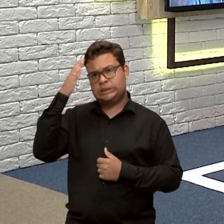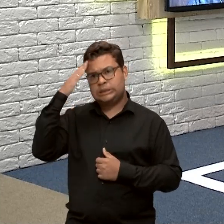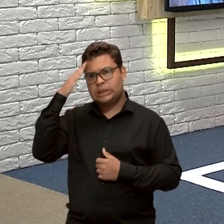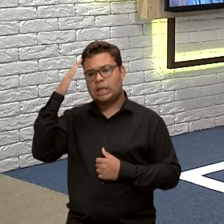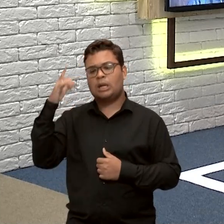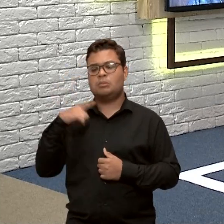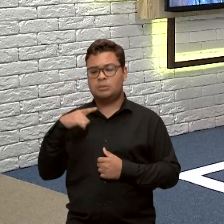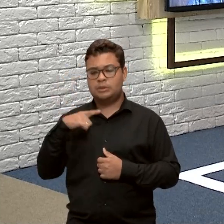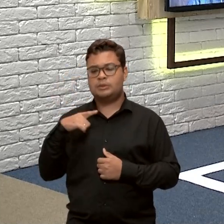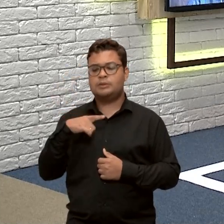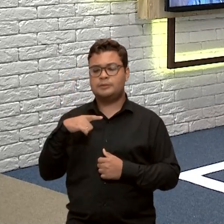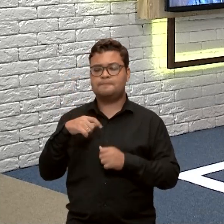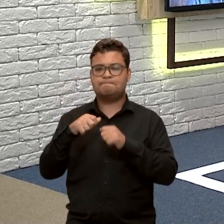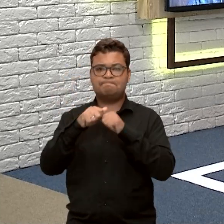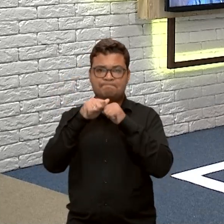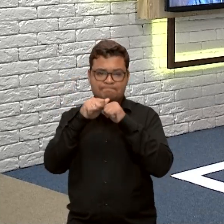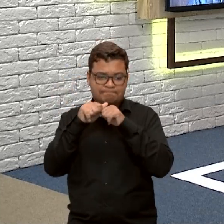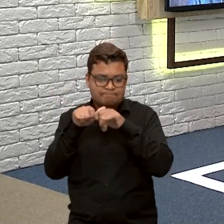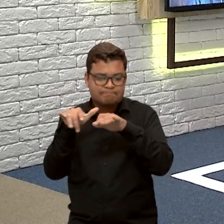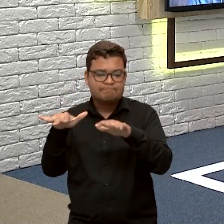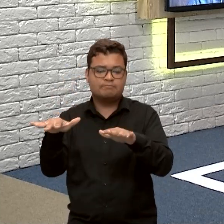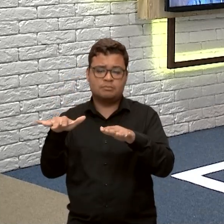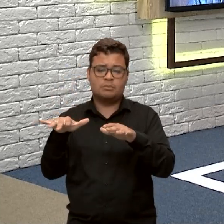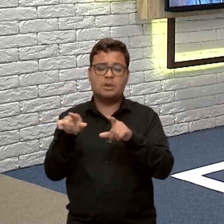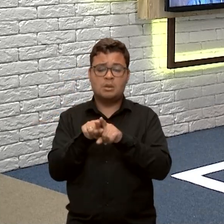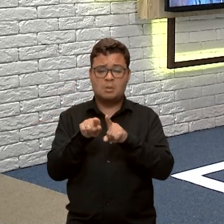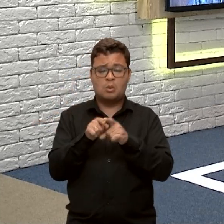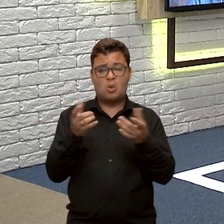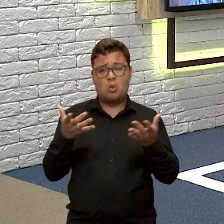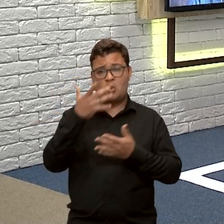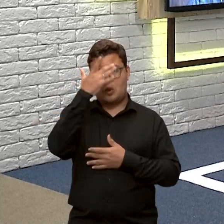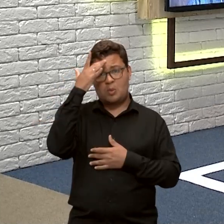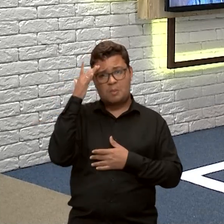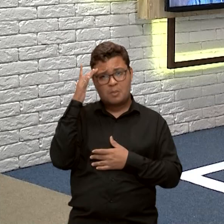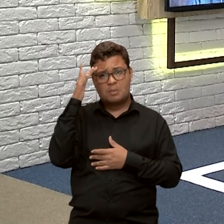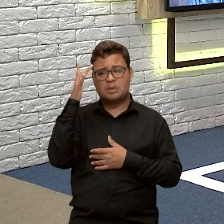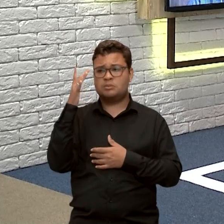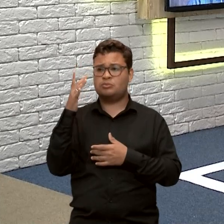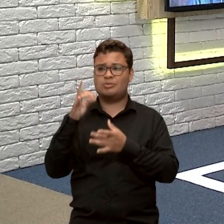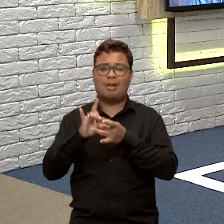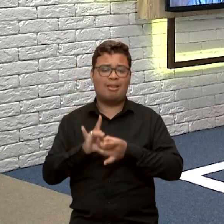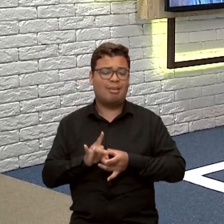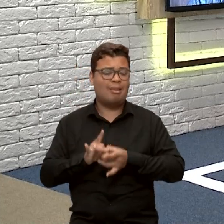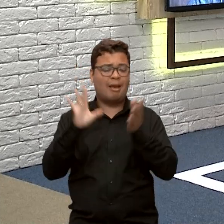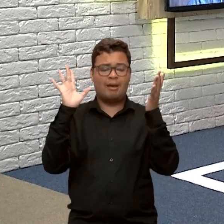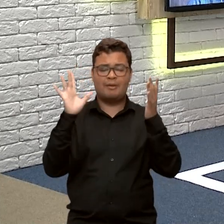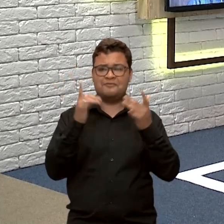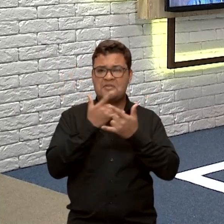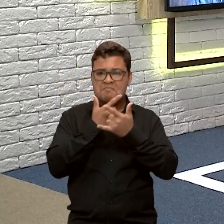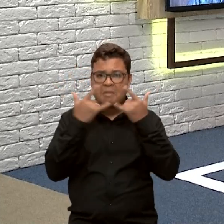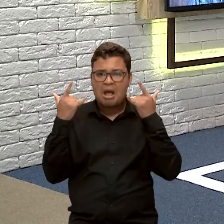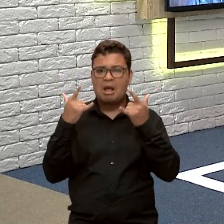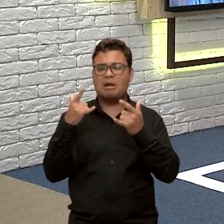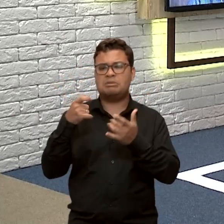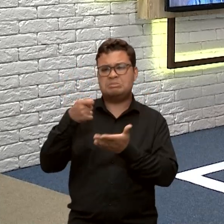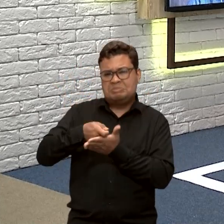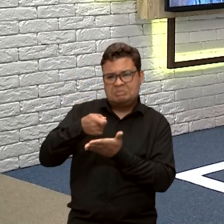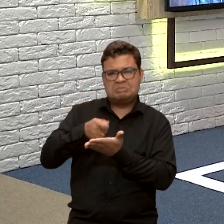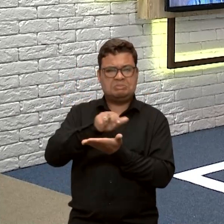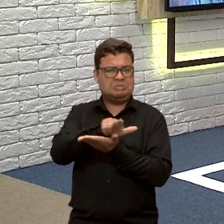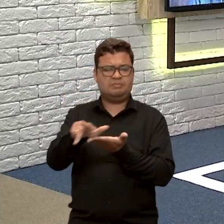anti-inflamatórios. Professor João, para finalizar esse bloco, Covid associada à dengue, a gente sabe que os dois